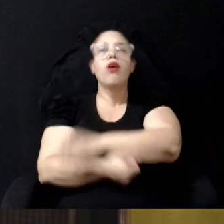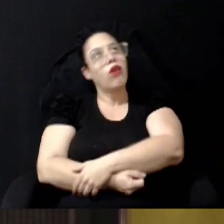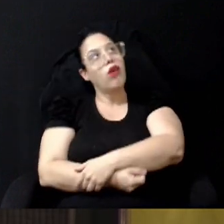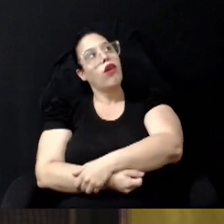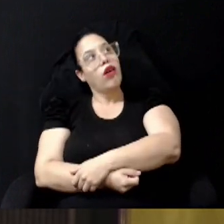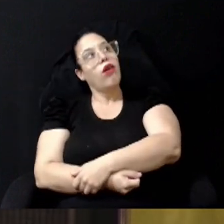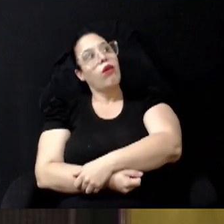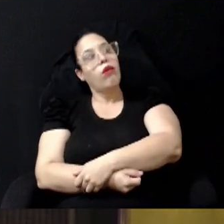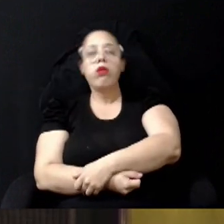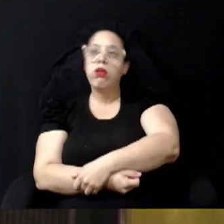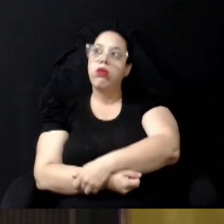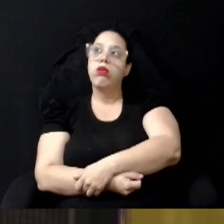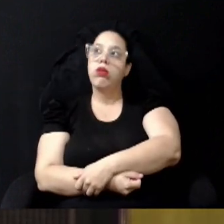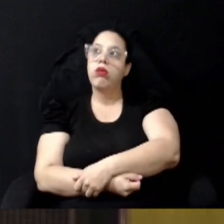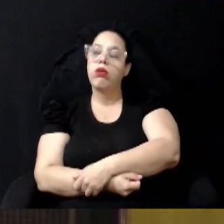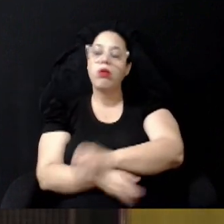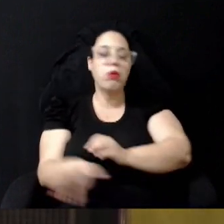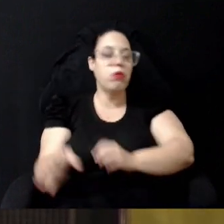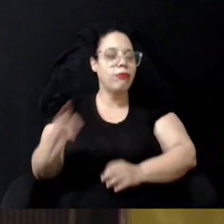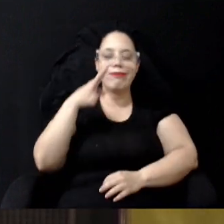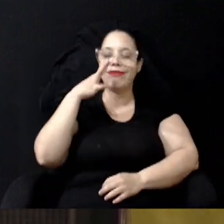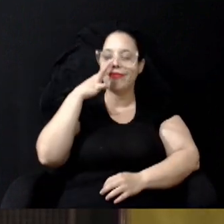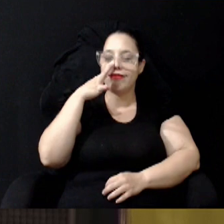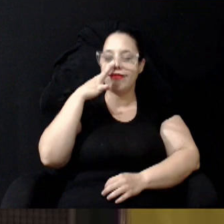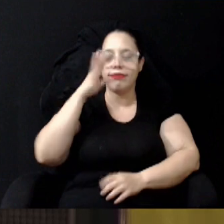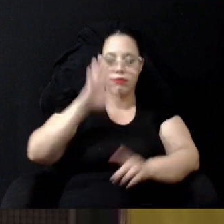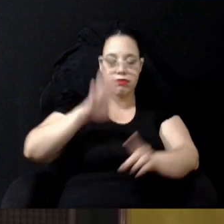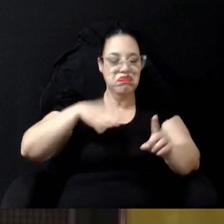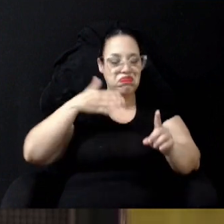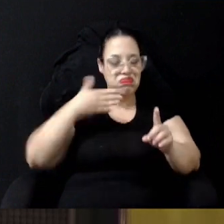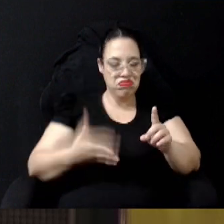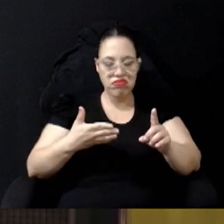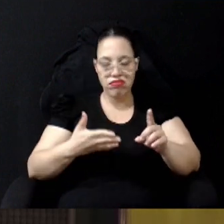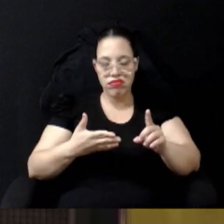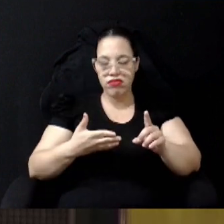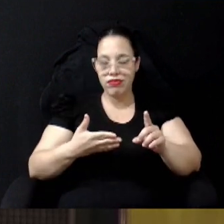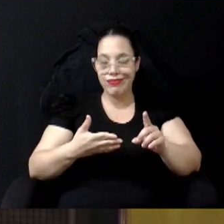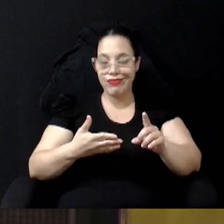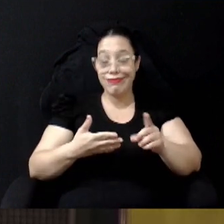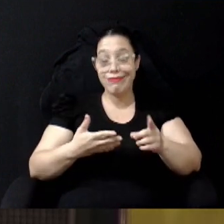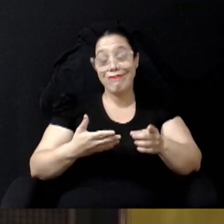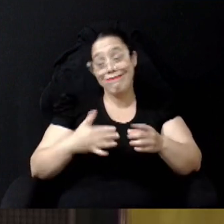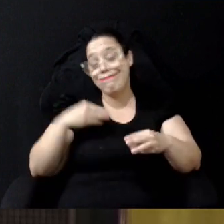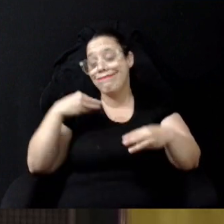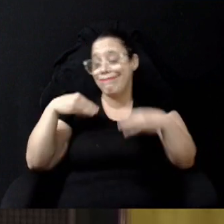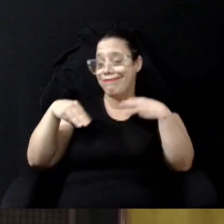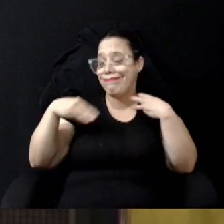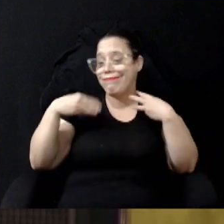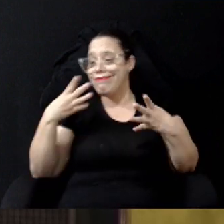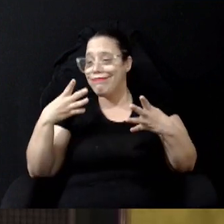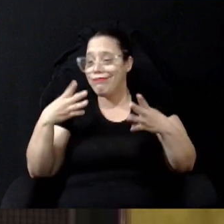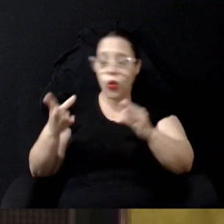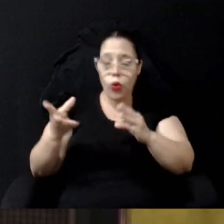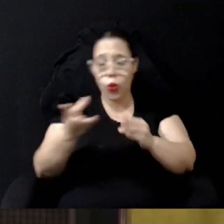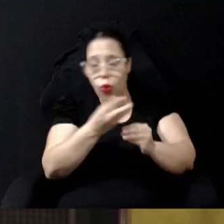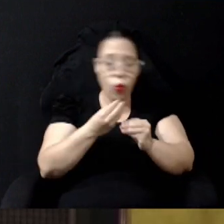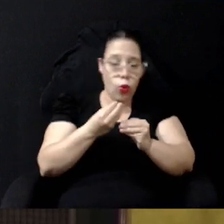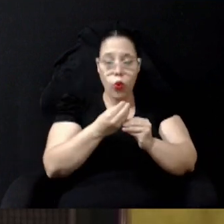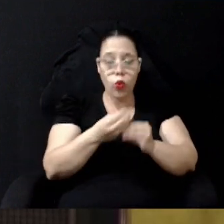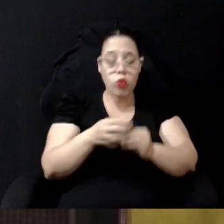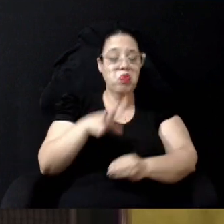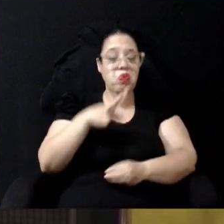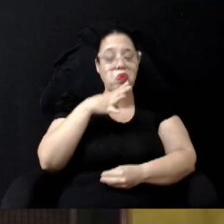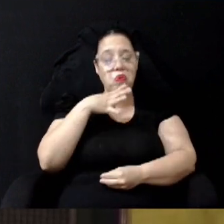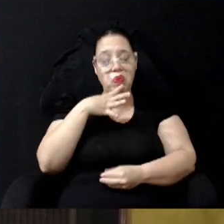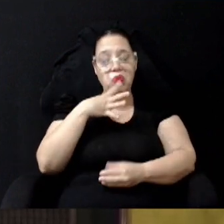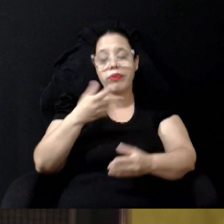essa figura que hoje nos prestigia com a sua música, a sua arte, o seu conhecimento